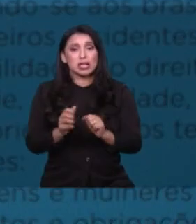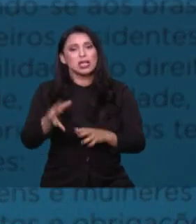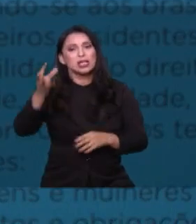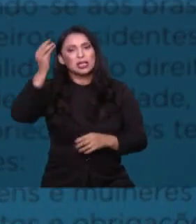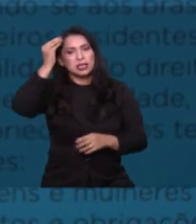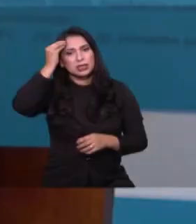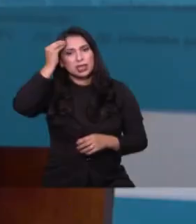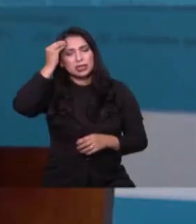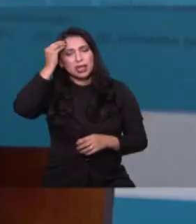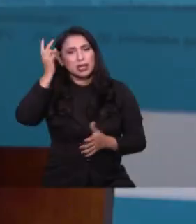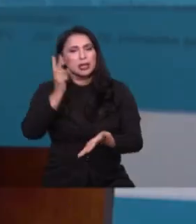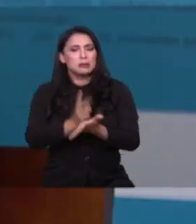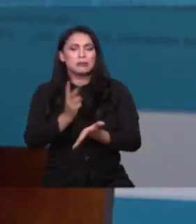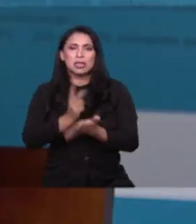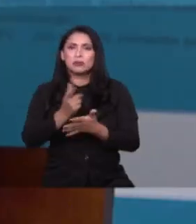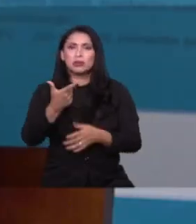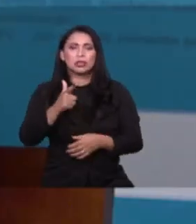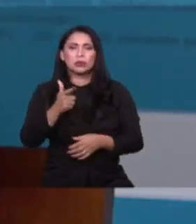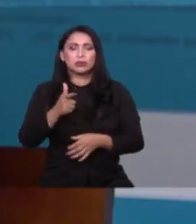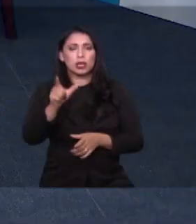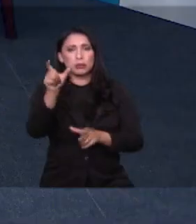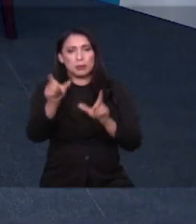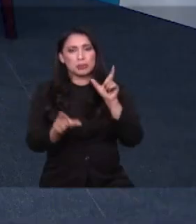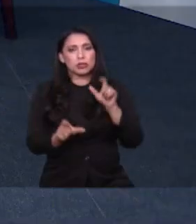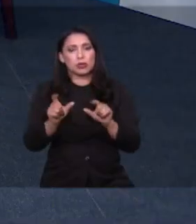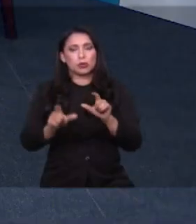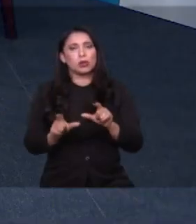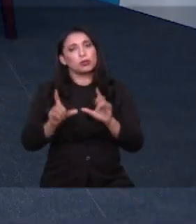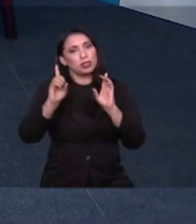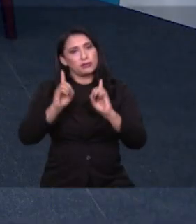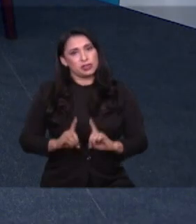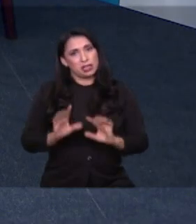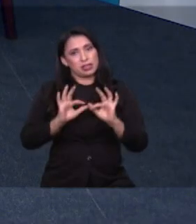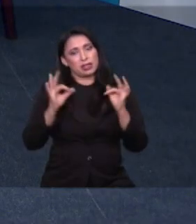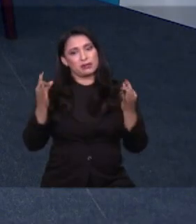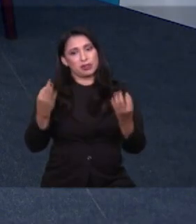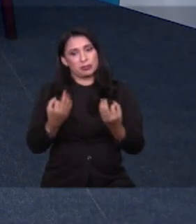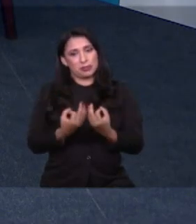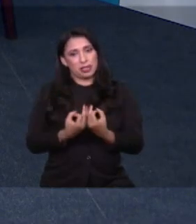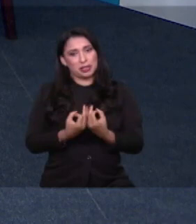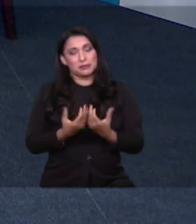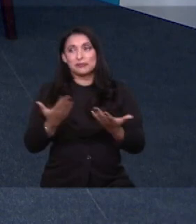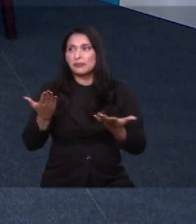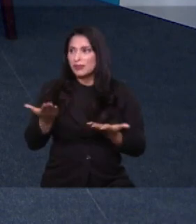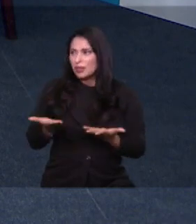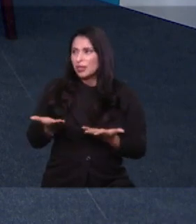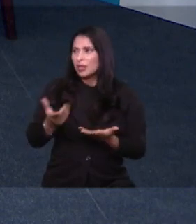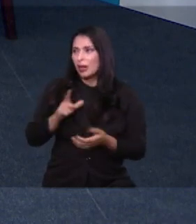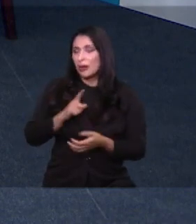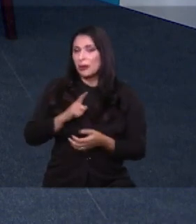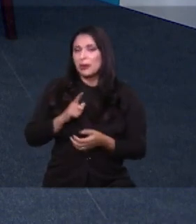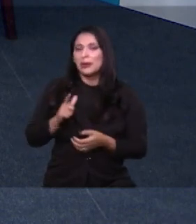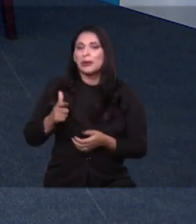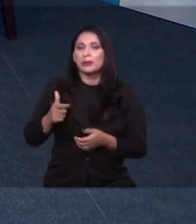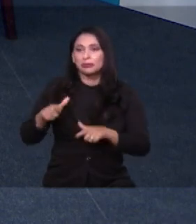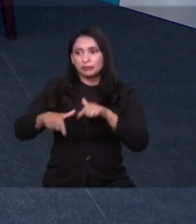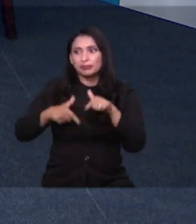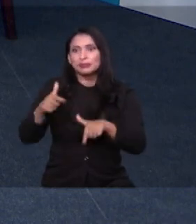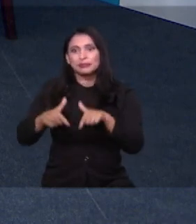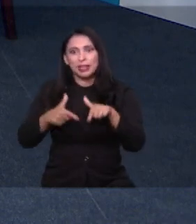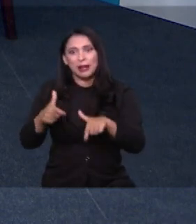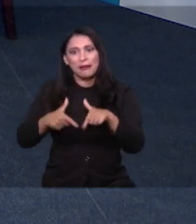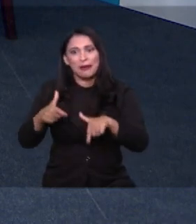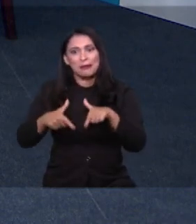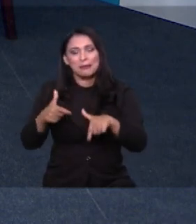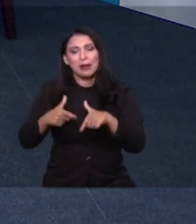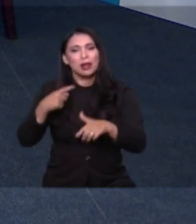sem ter uma pessoa com deficiência na família. Doutora Nadine, e uma iniciativa dessa que facilita o